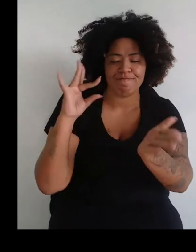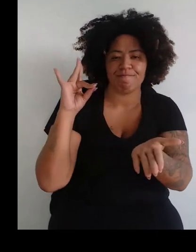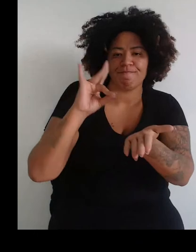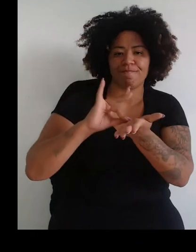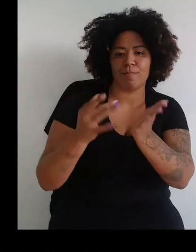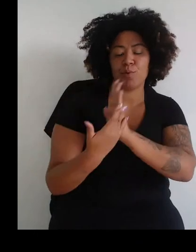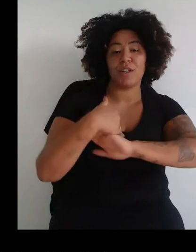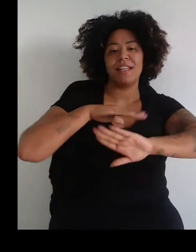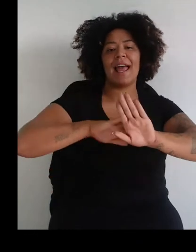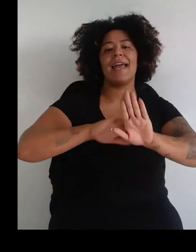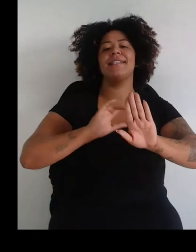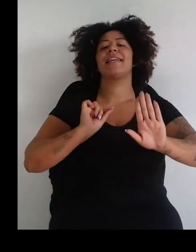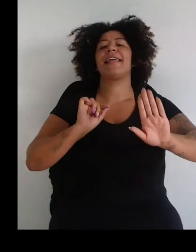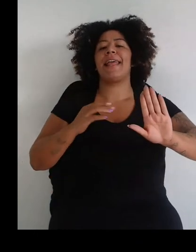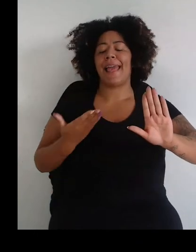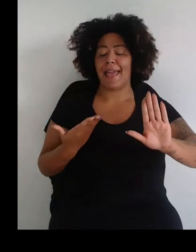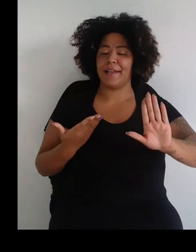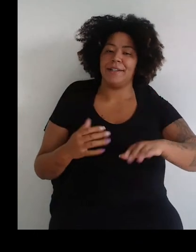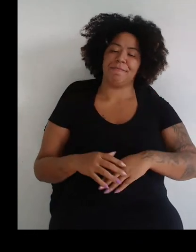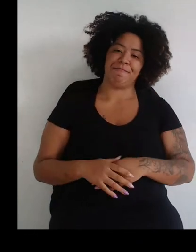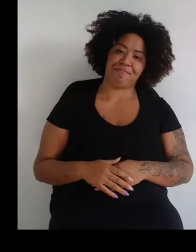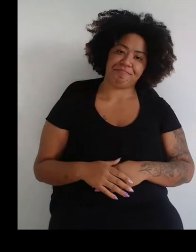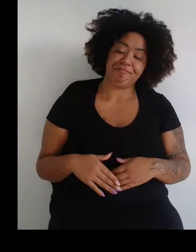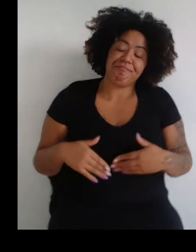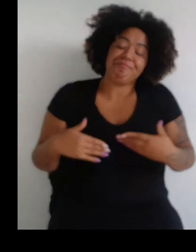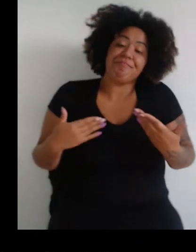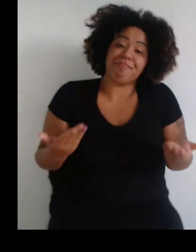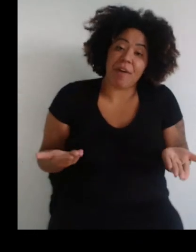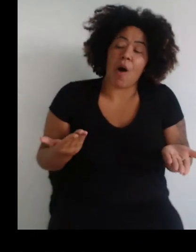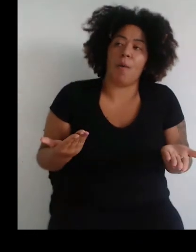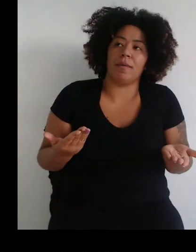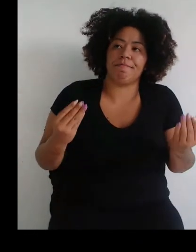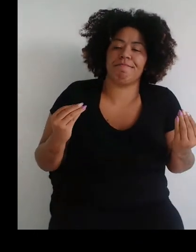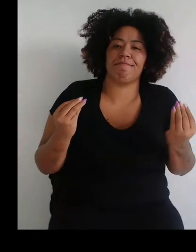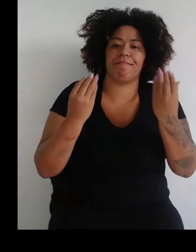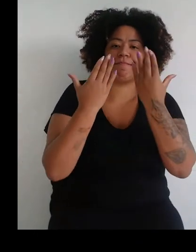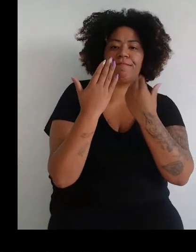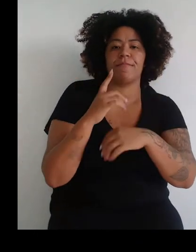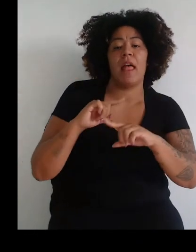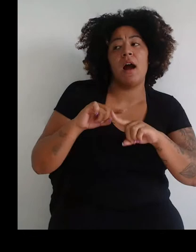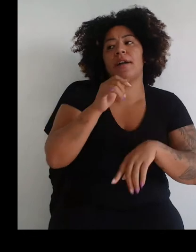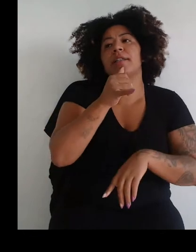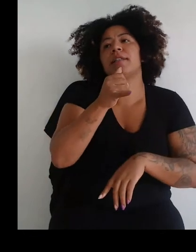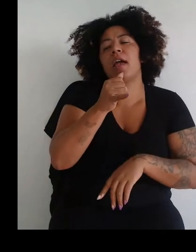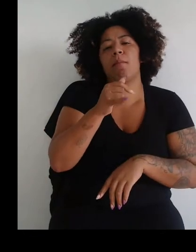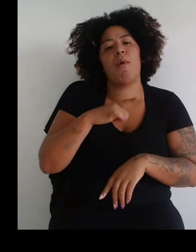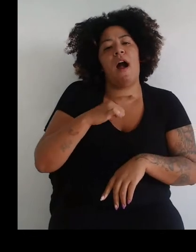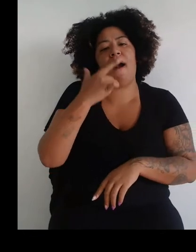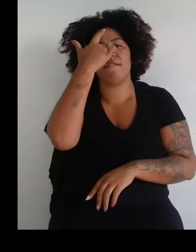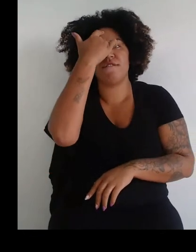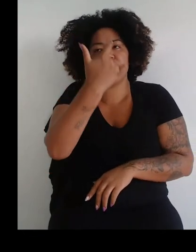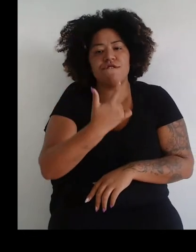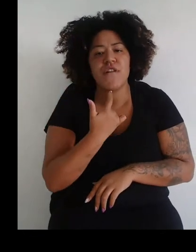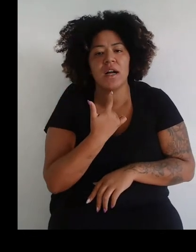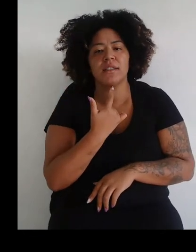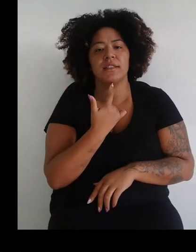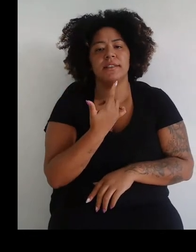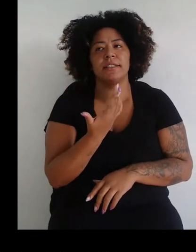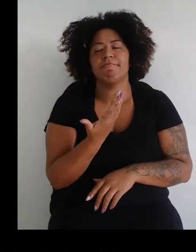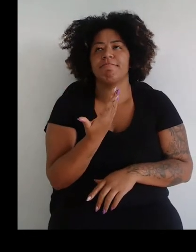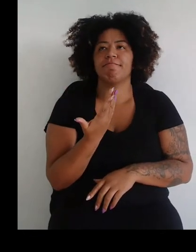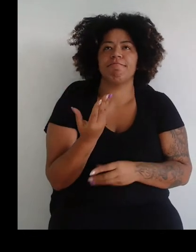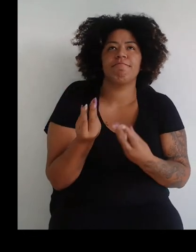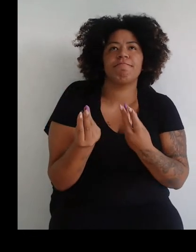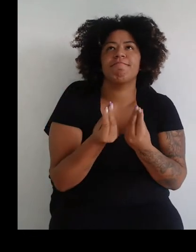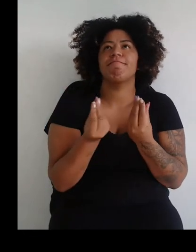finalmente a verdadeira face de um homossexual Que era inteiramente em